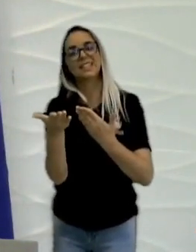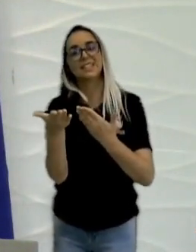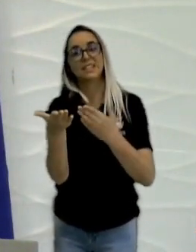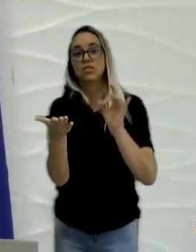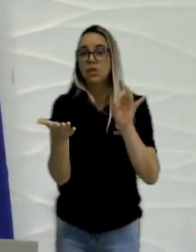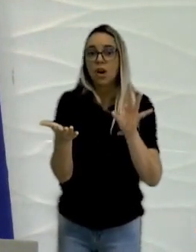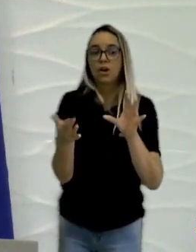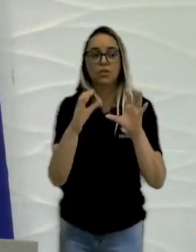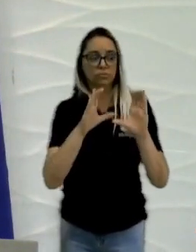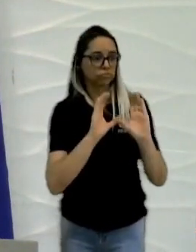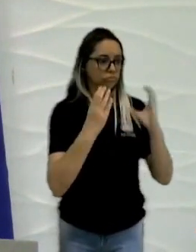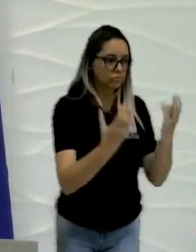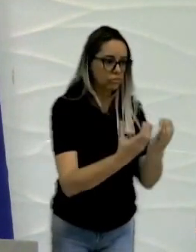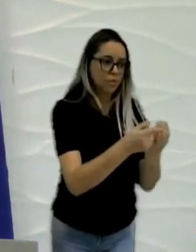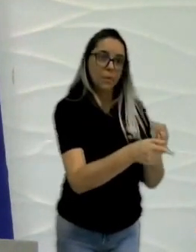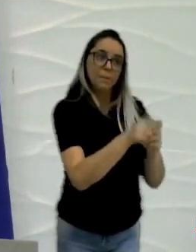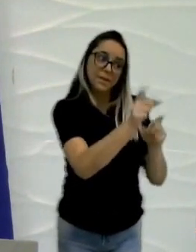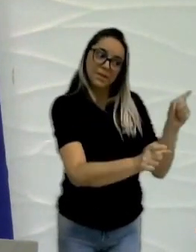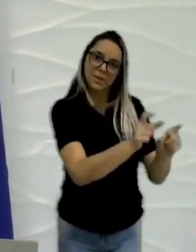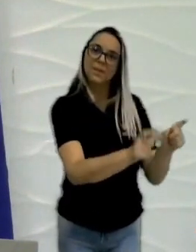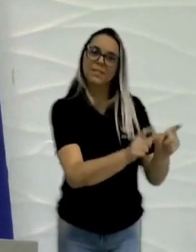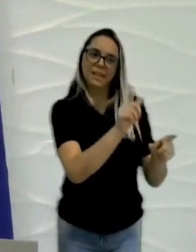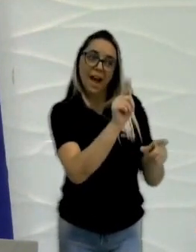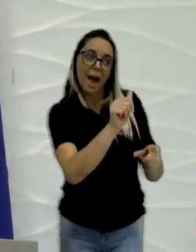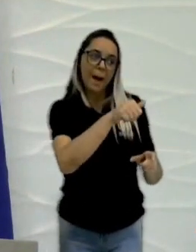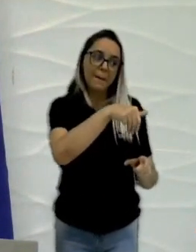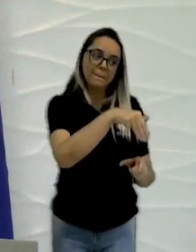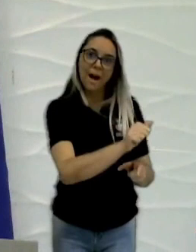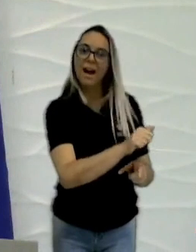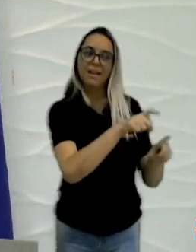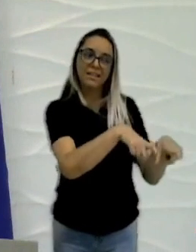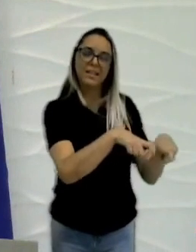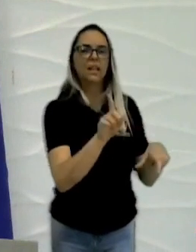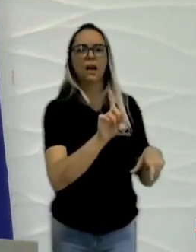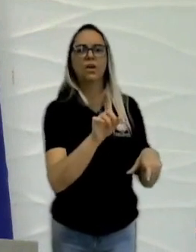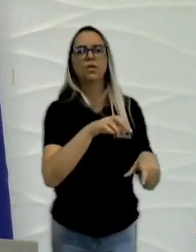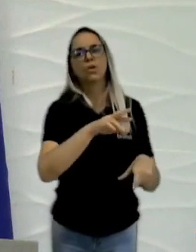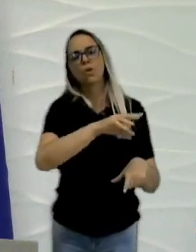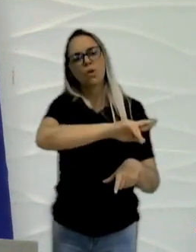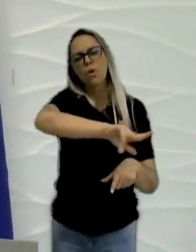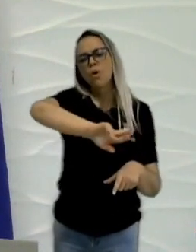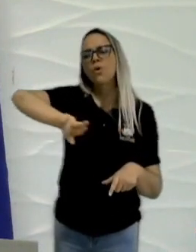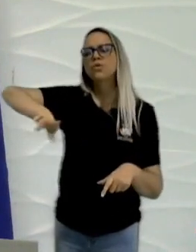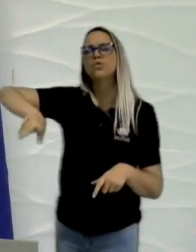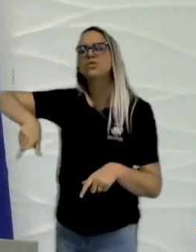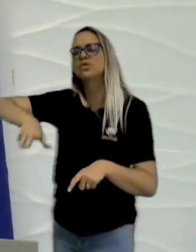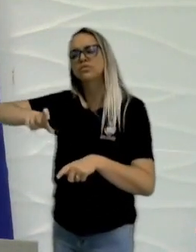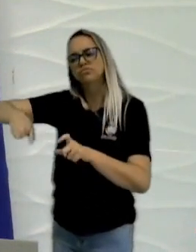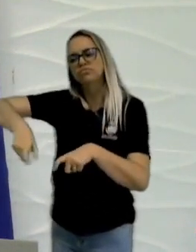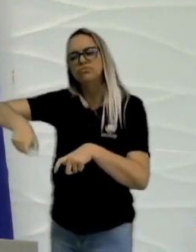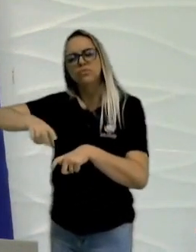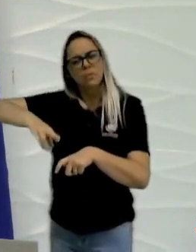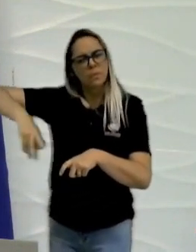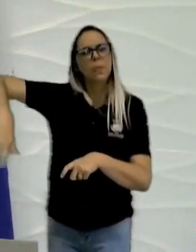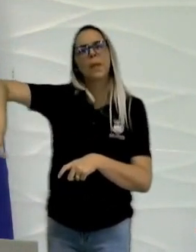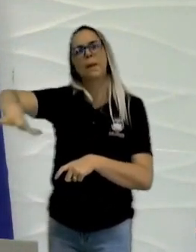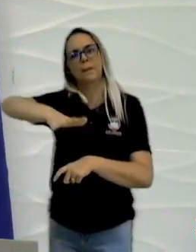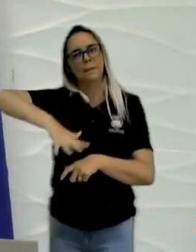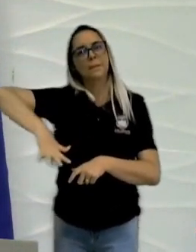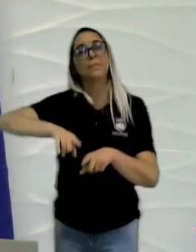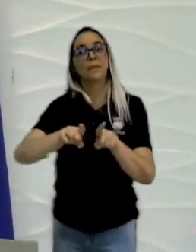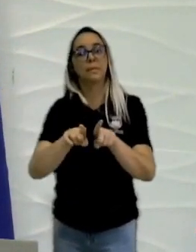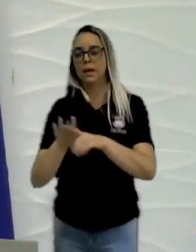pela comunidade do Gama, mas por todos os demais PSF que estão sendo recuperados, do Espírito Santo, aqui do Santo Afonso, né,